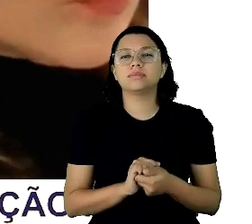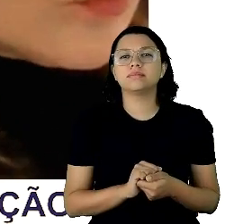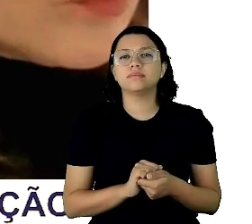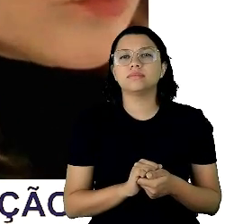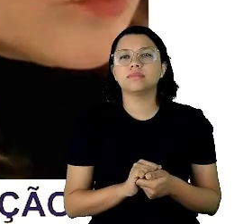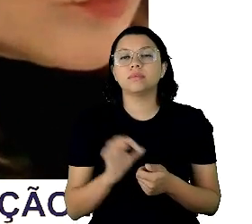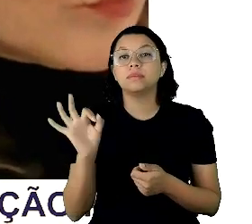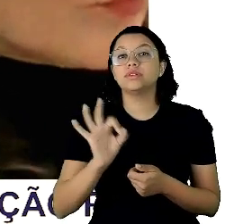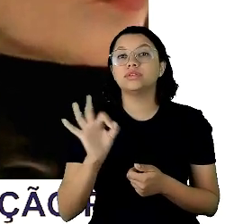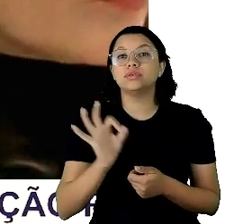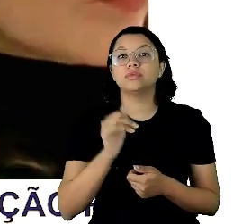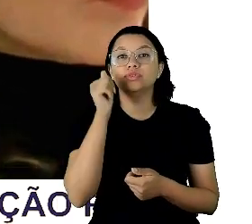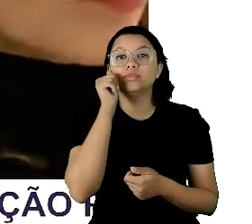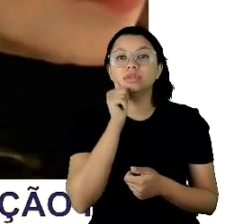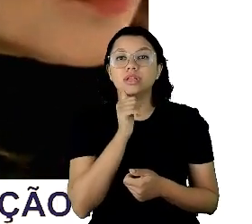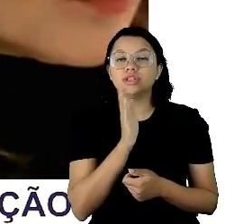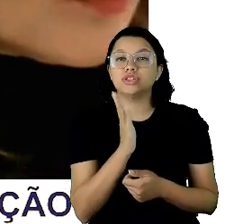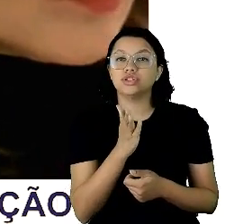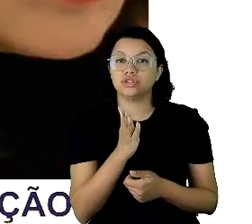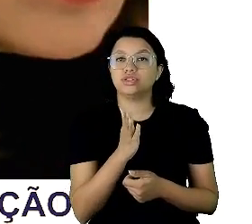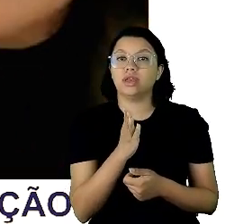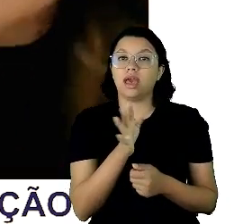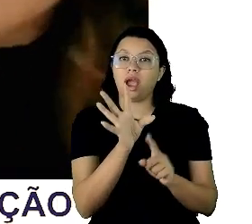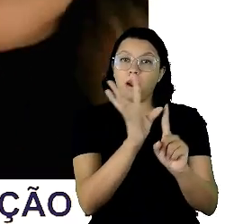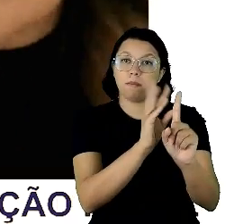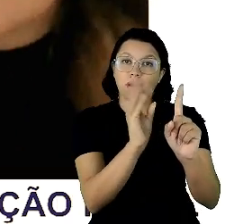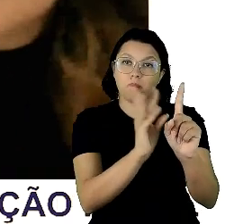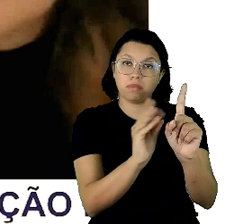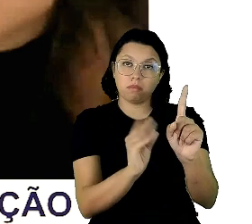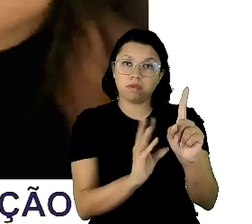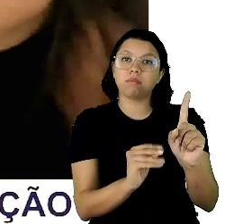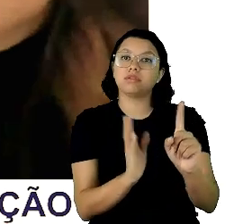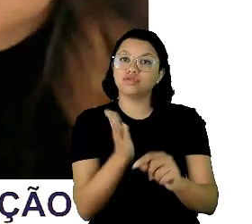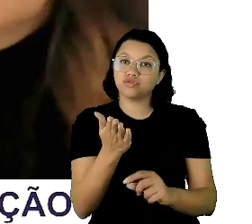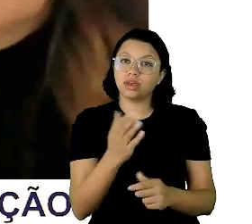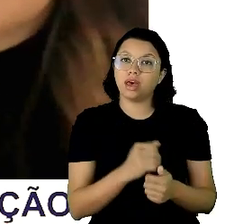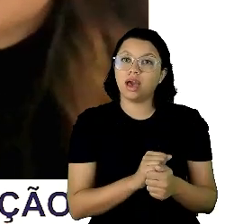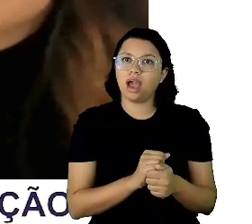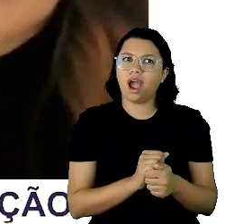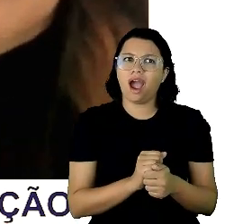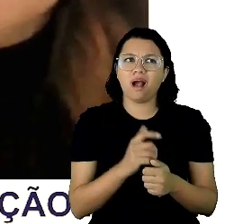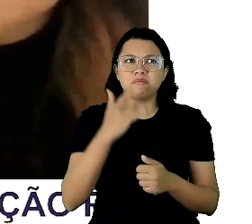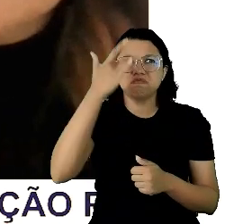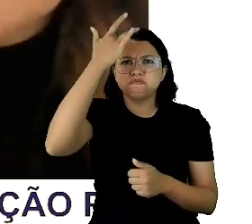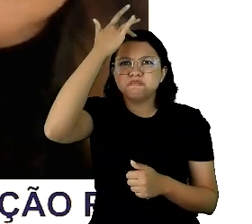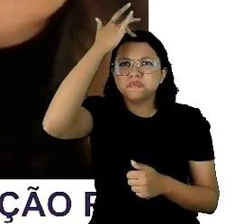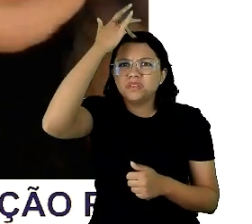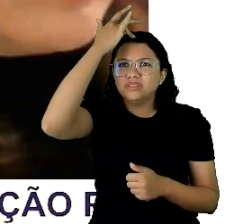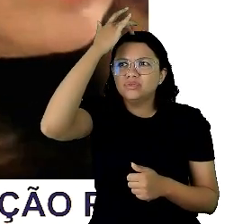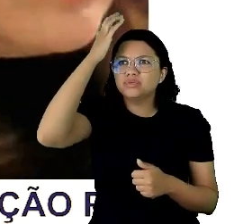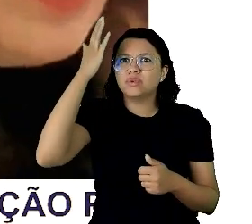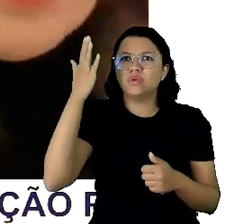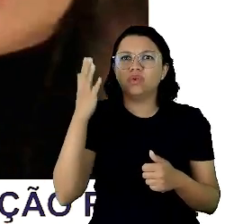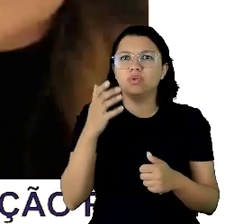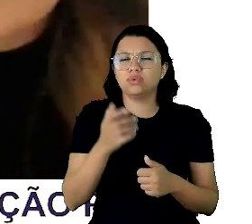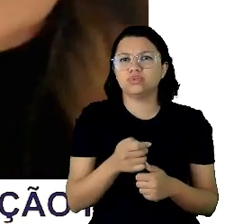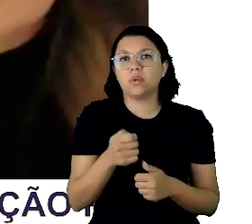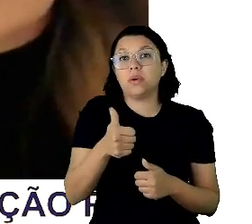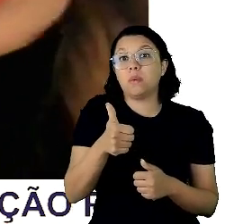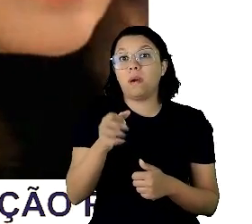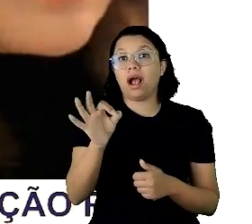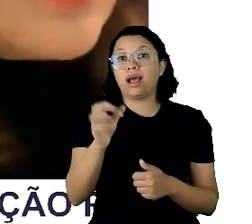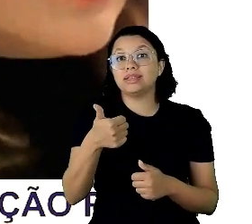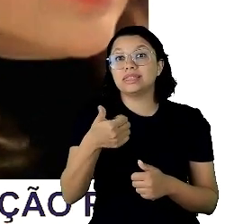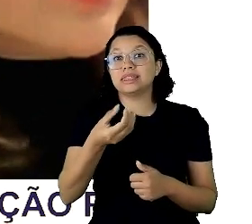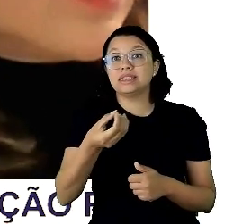de mulheres que já foi importunada, é uma coisa assim absurda, né? Quase 100%. Quase 100%.